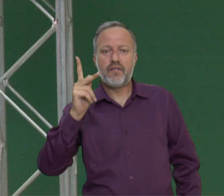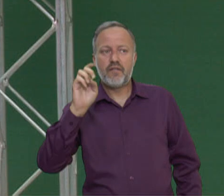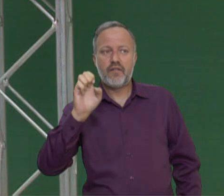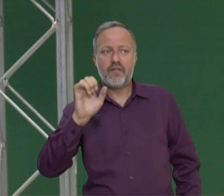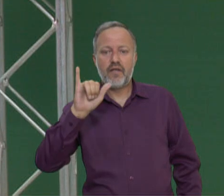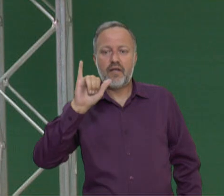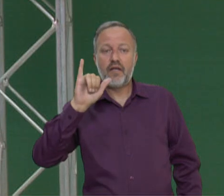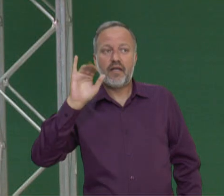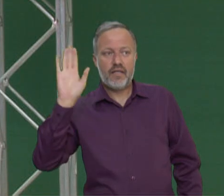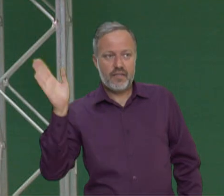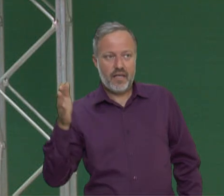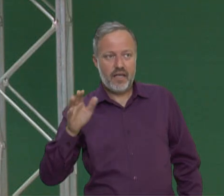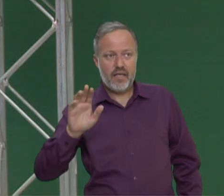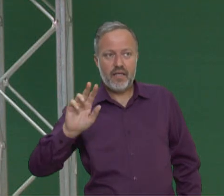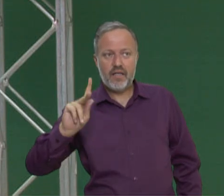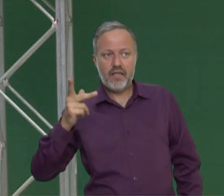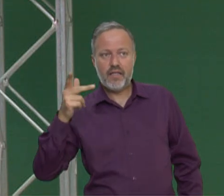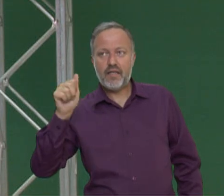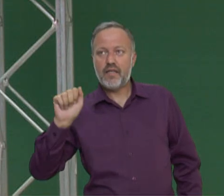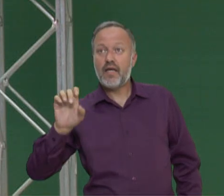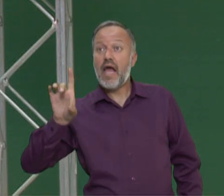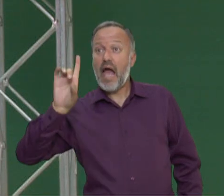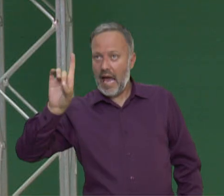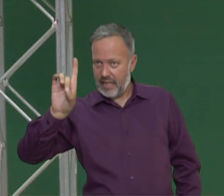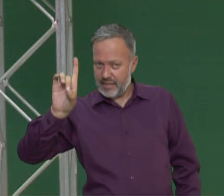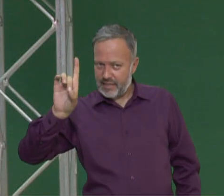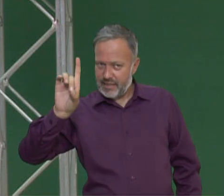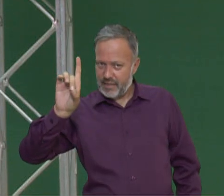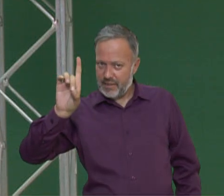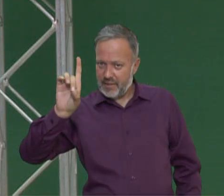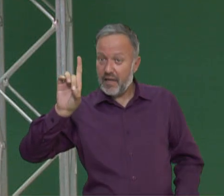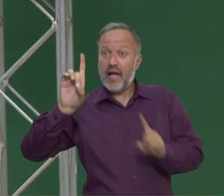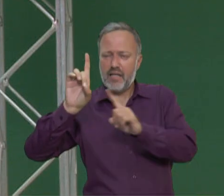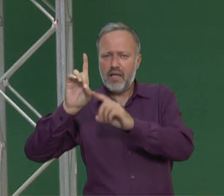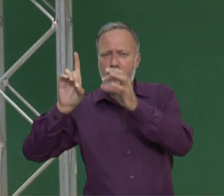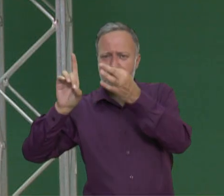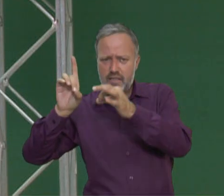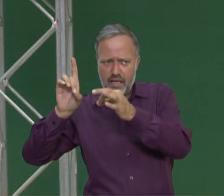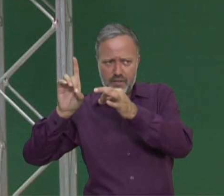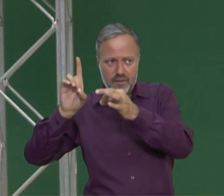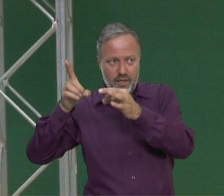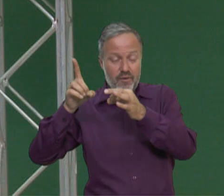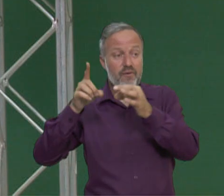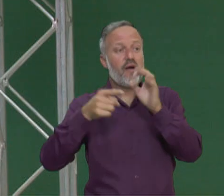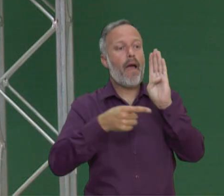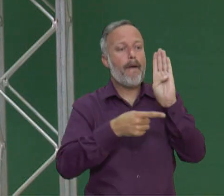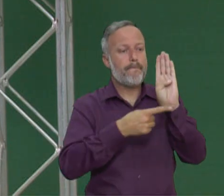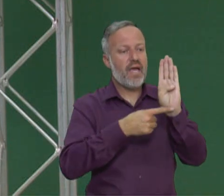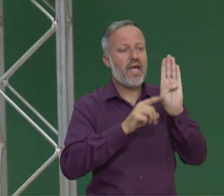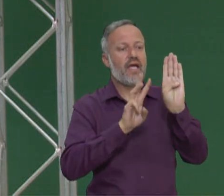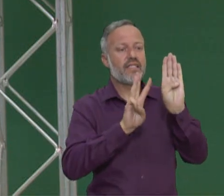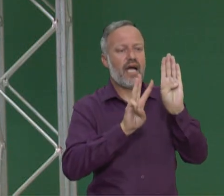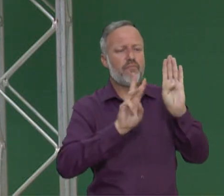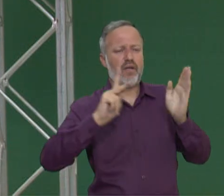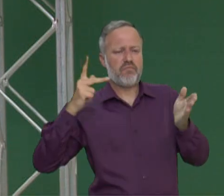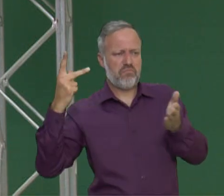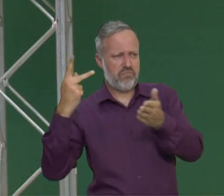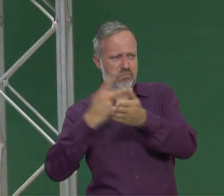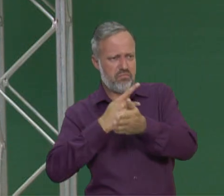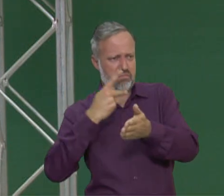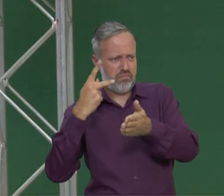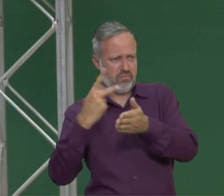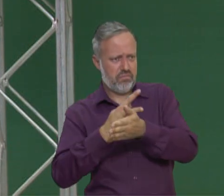escreve aí no seu caderno a sentença da forma correta para você gravar bem. When we arrived, they